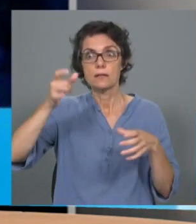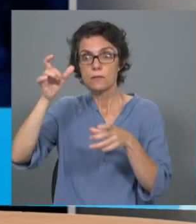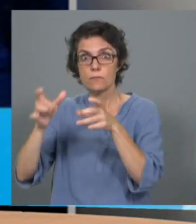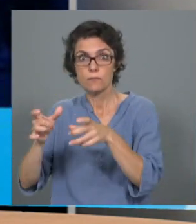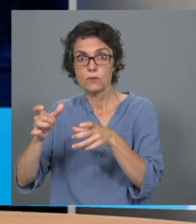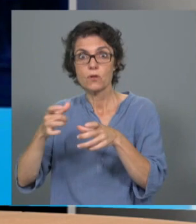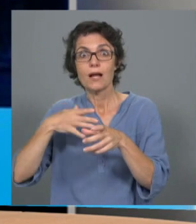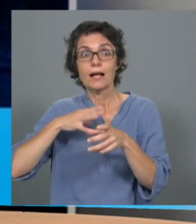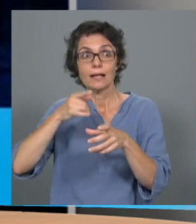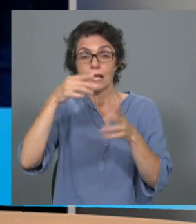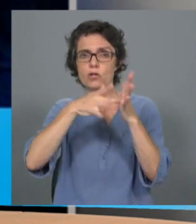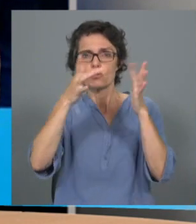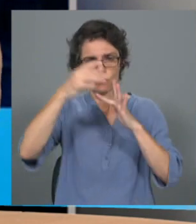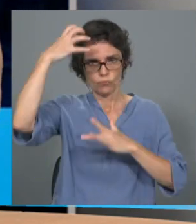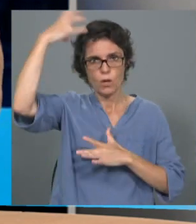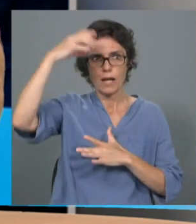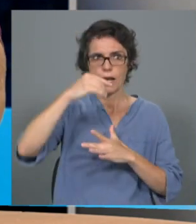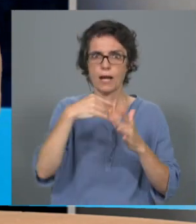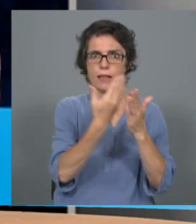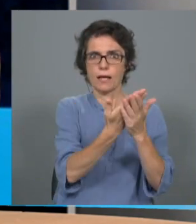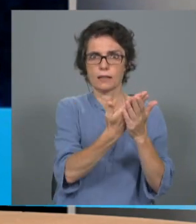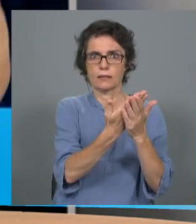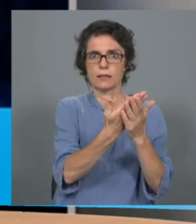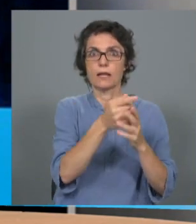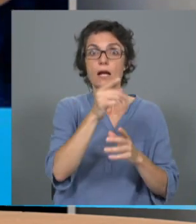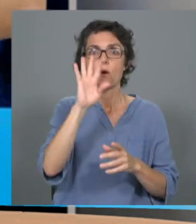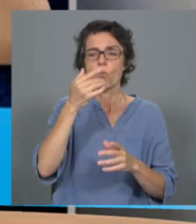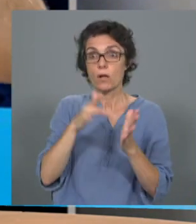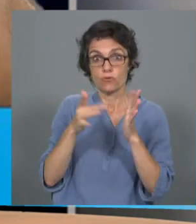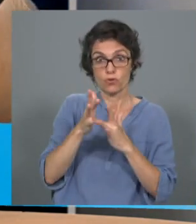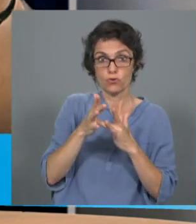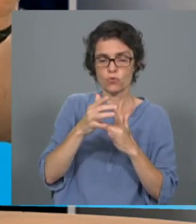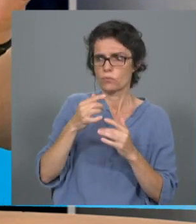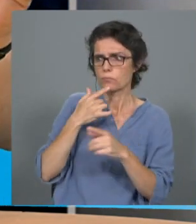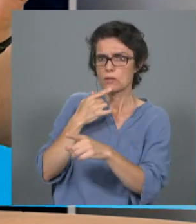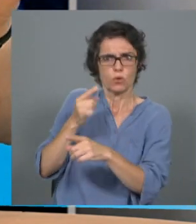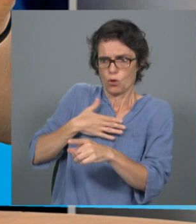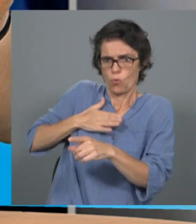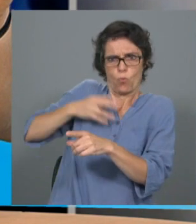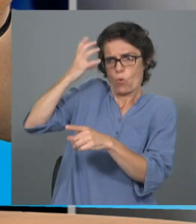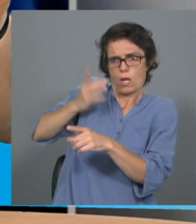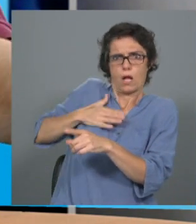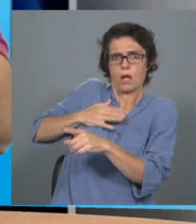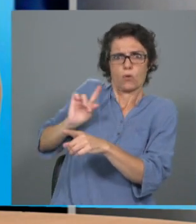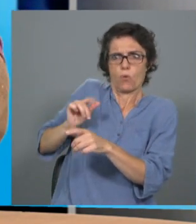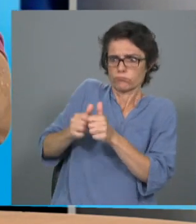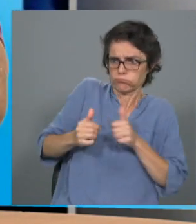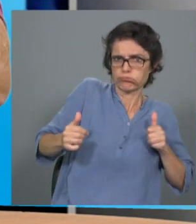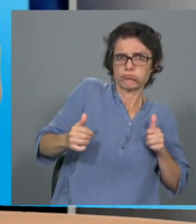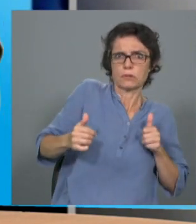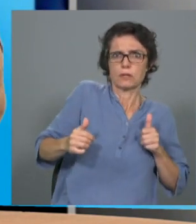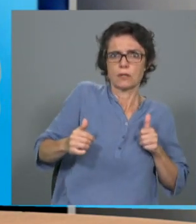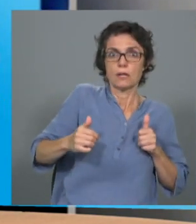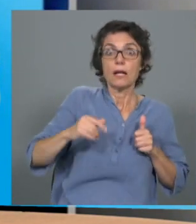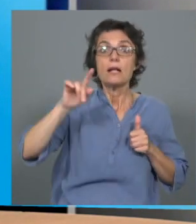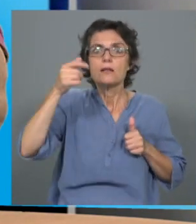rei, e Jesus, quando percebe que o querem fazer rei, afasta-se. E depois as pessoas